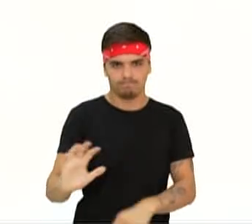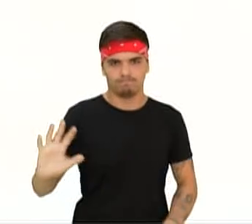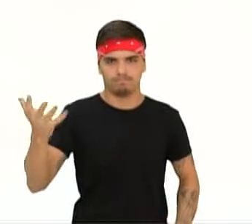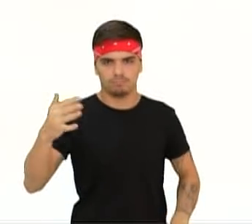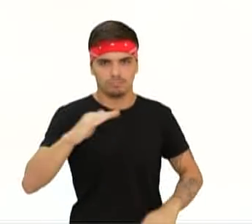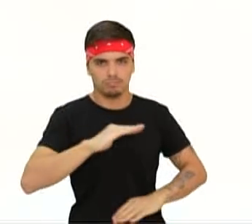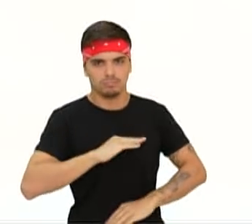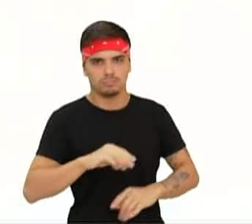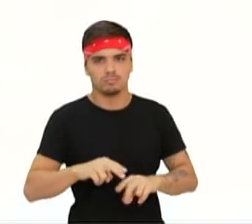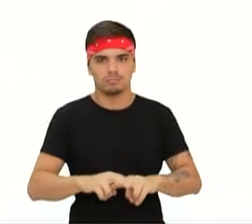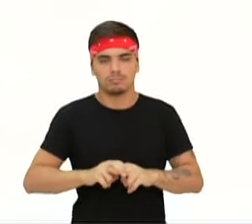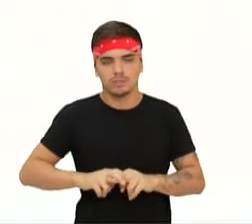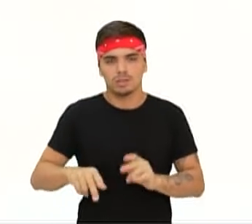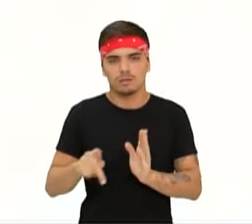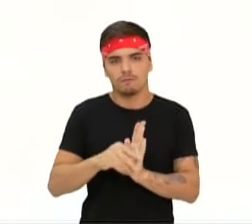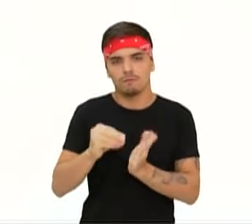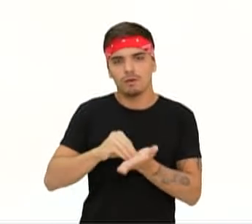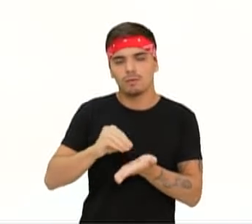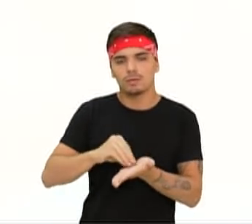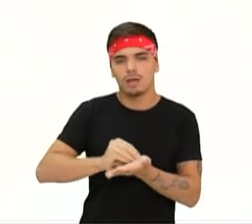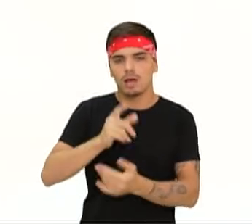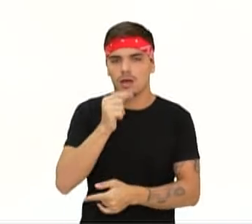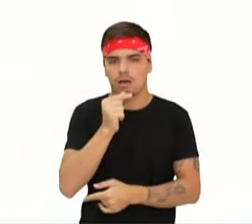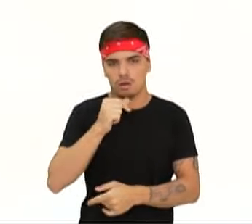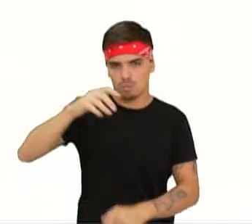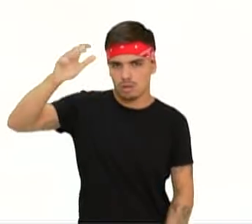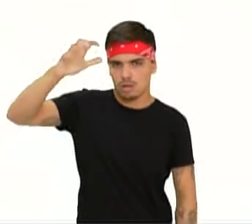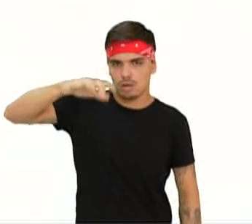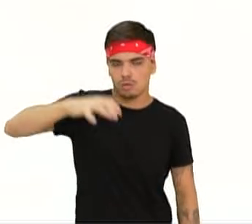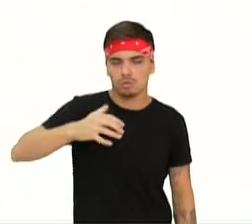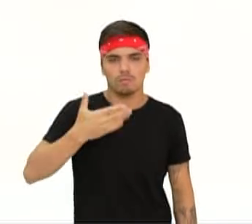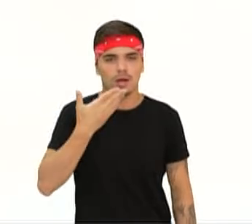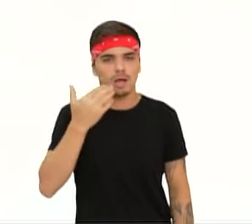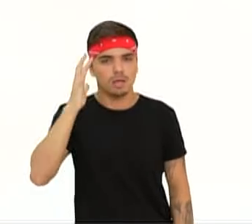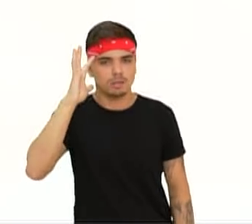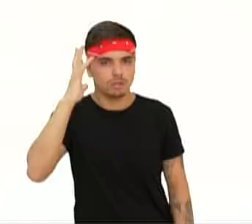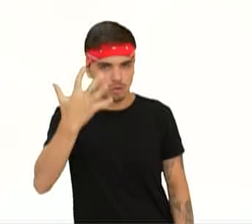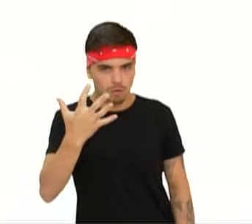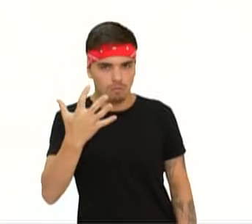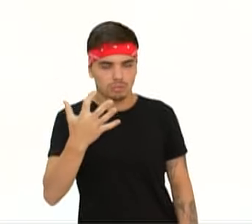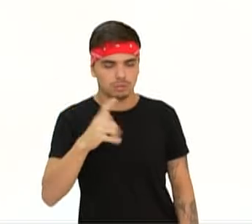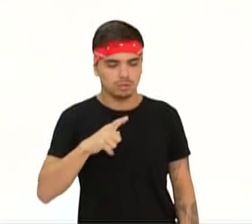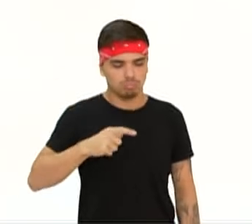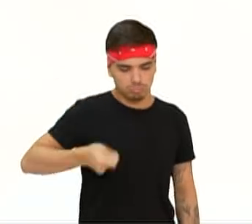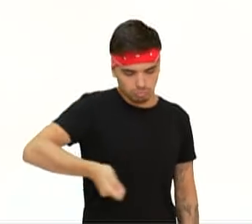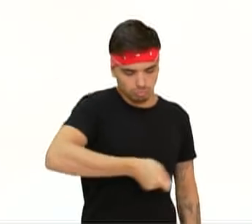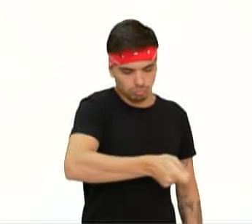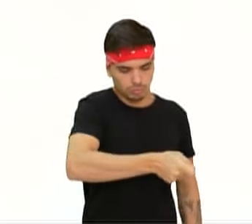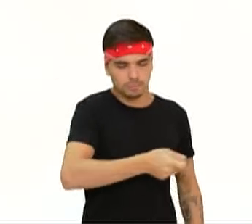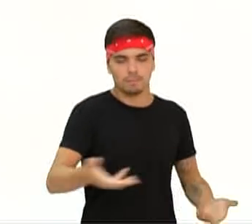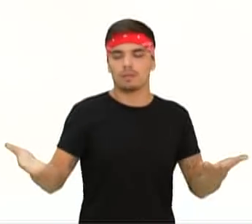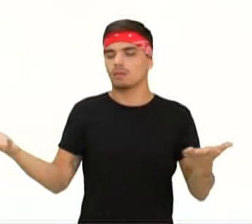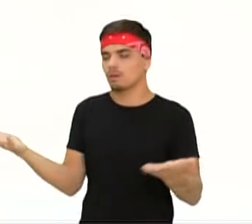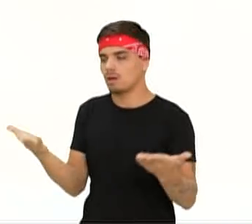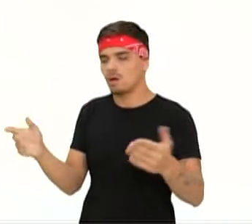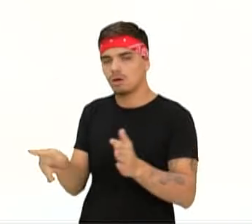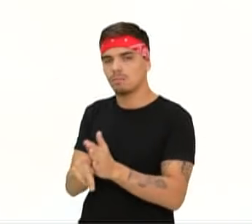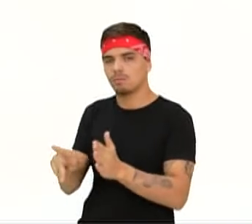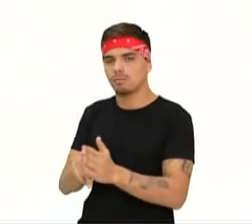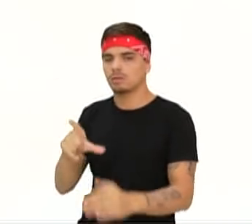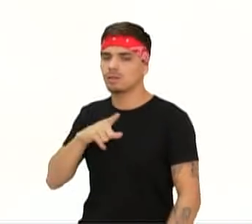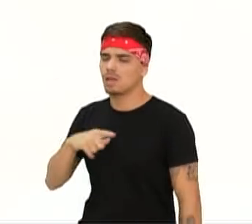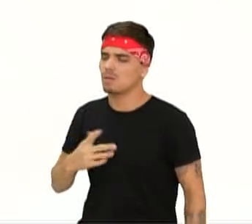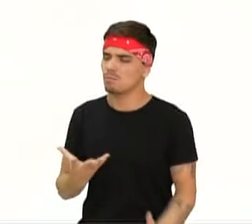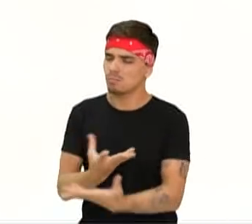a falta de água, da chuva, a gente resolve com a irrigação. Já o excesso de água no solo,